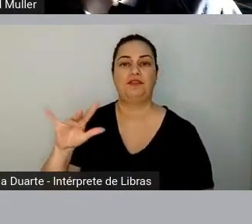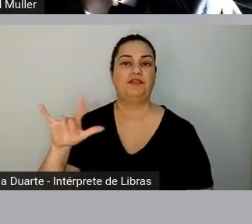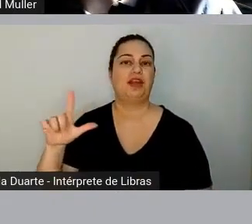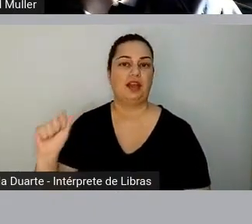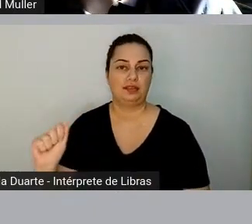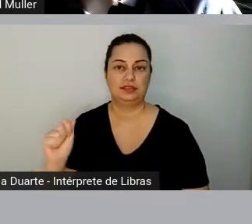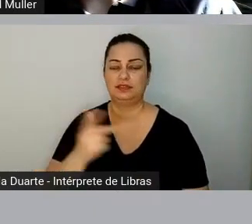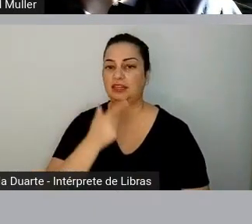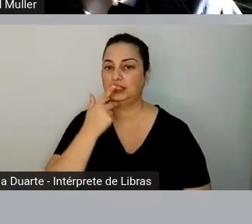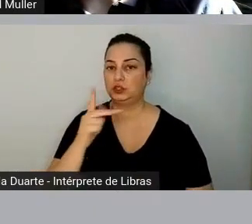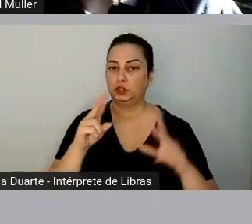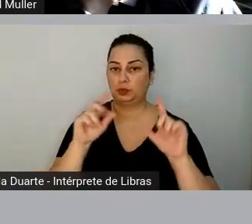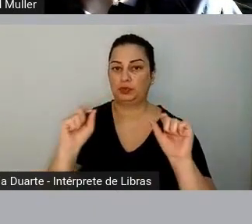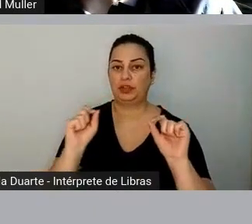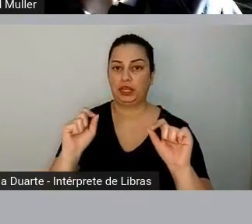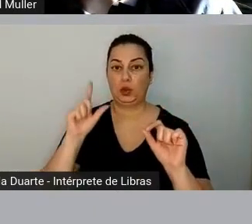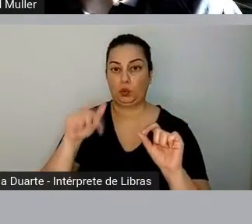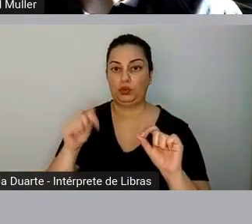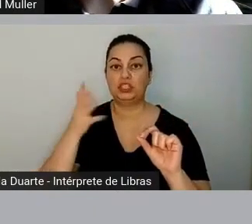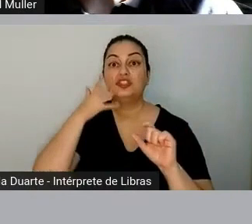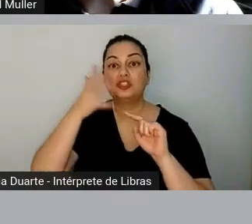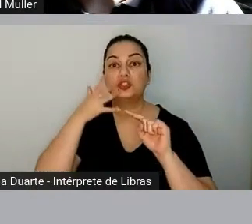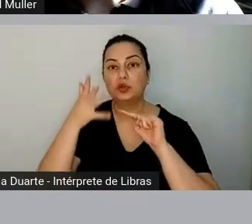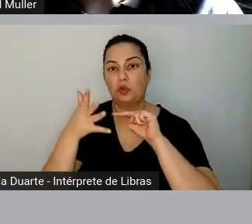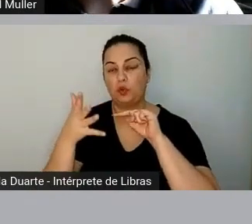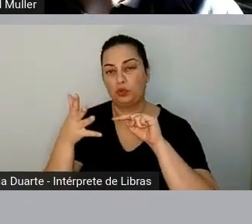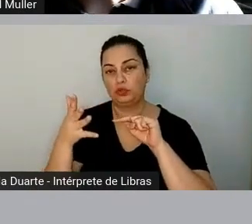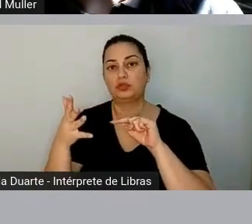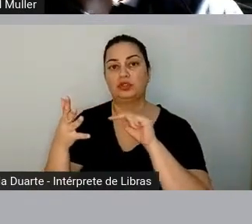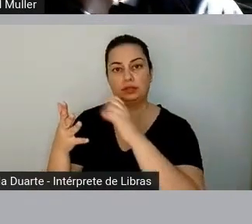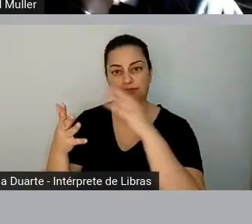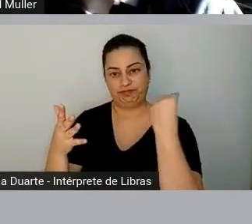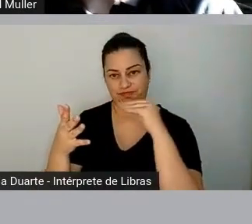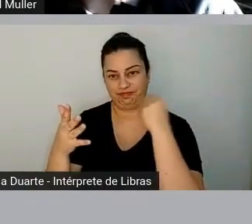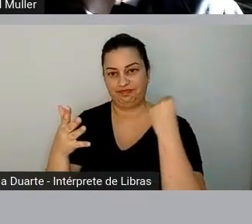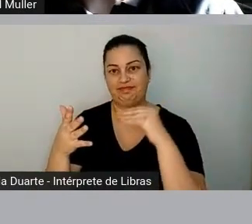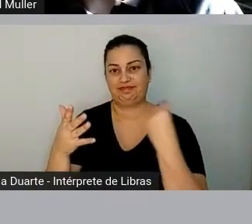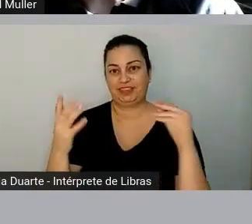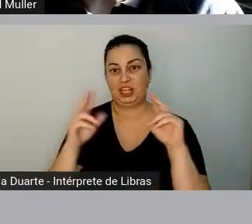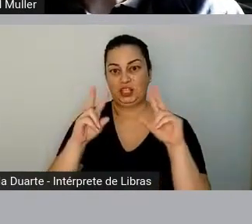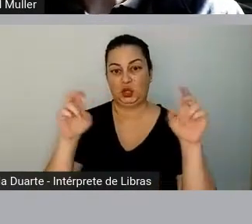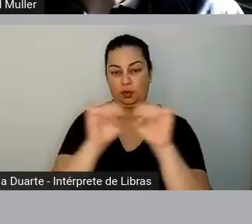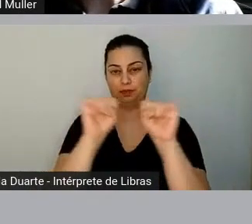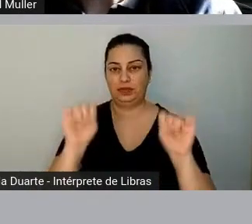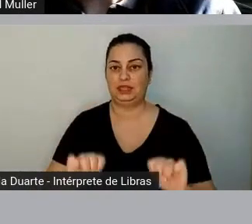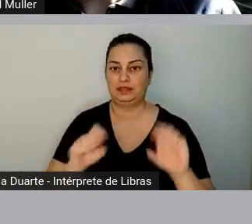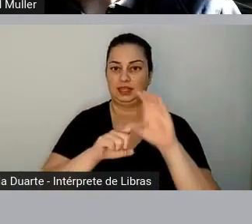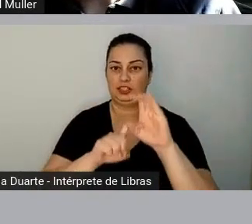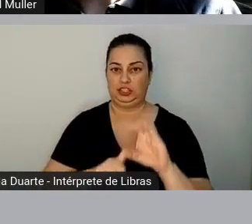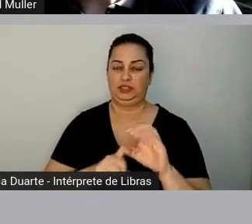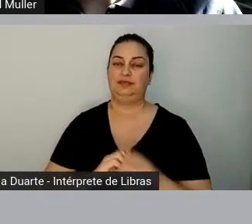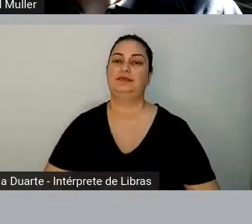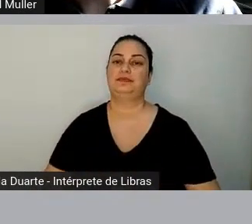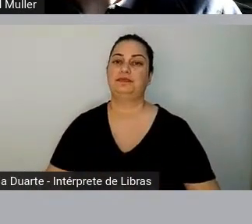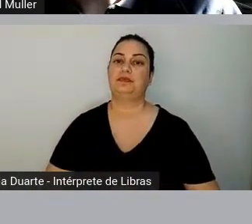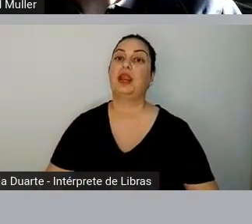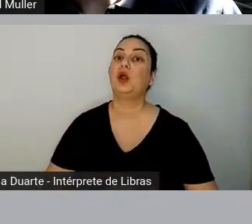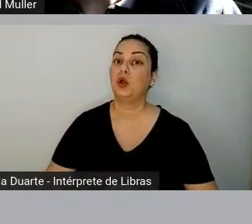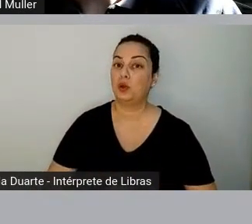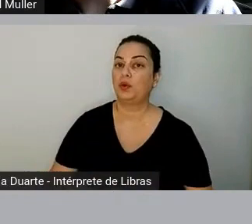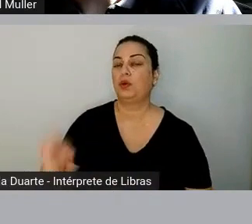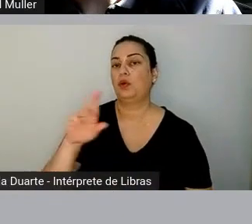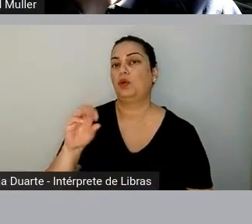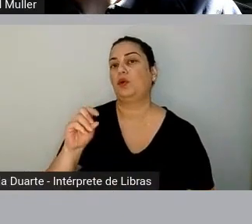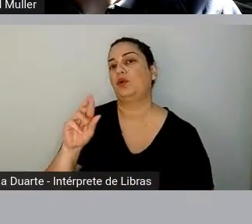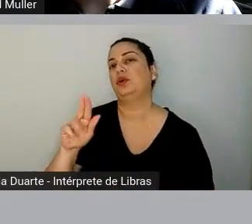discursos falaciosos em torno do sistema da dívida. O Rodrigo é economista pela Universidade